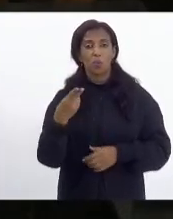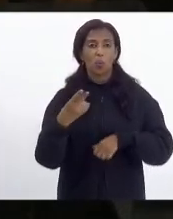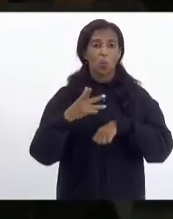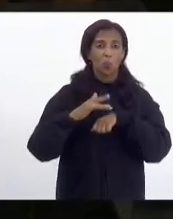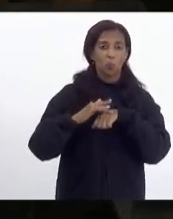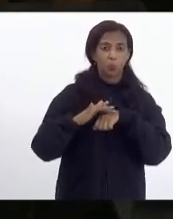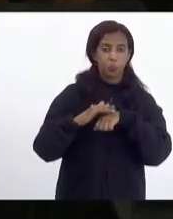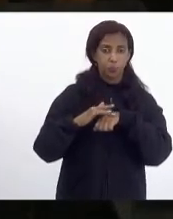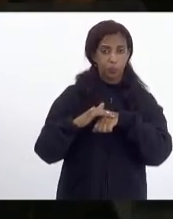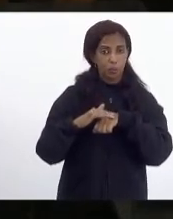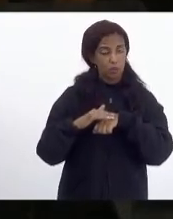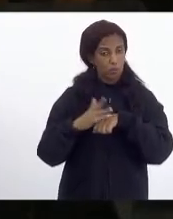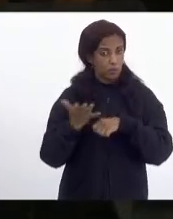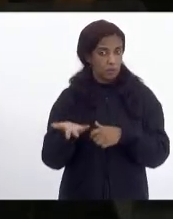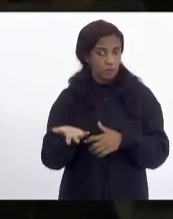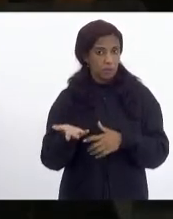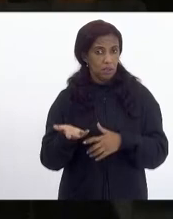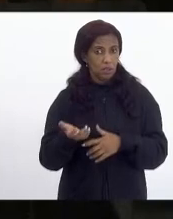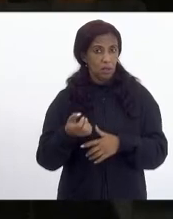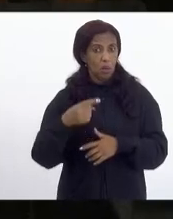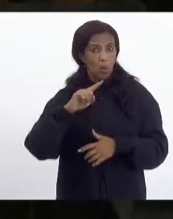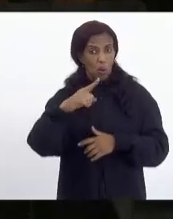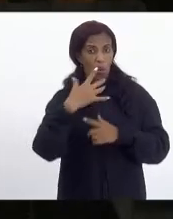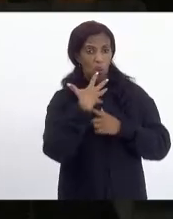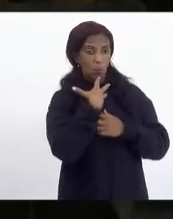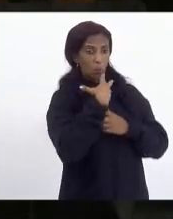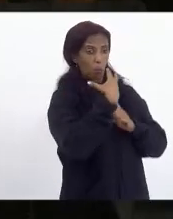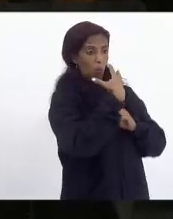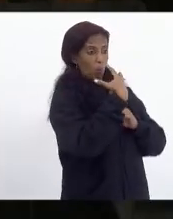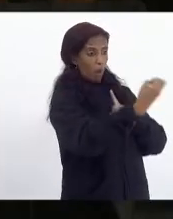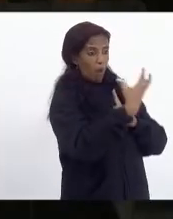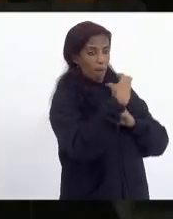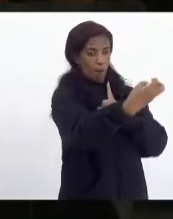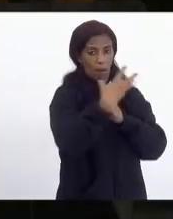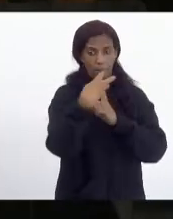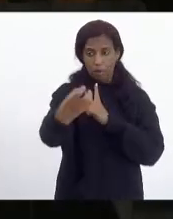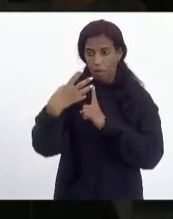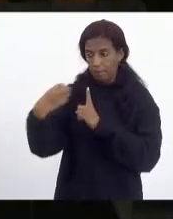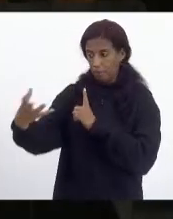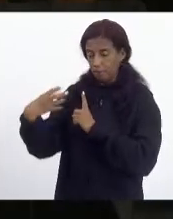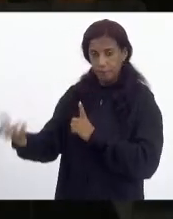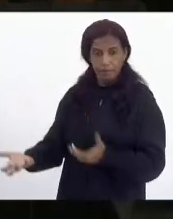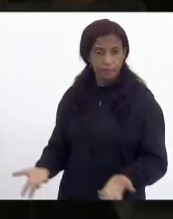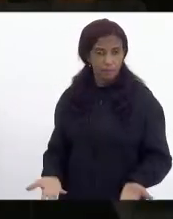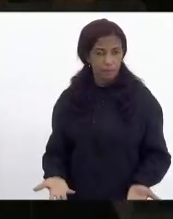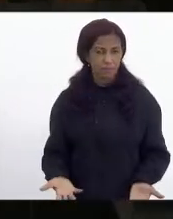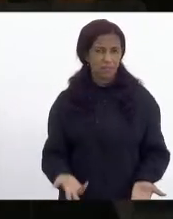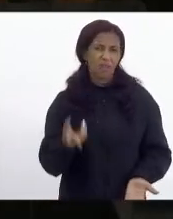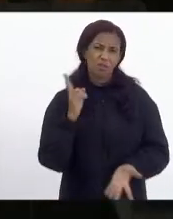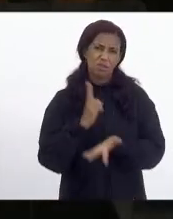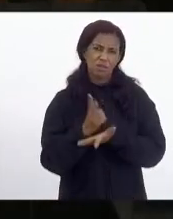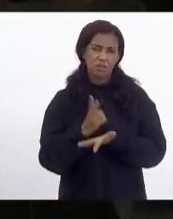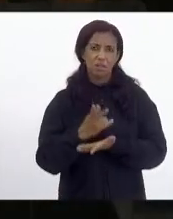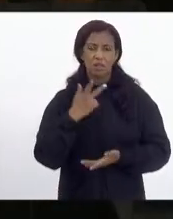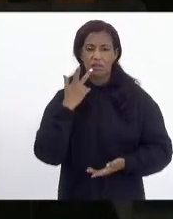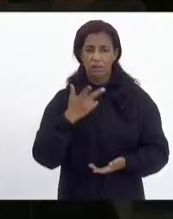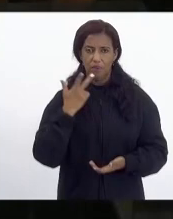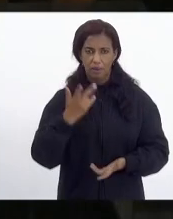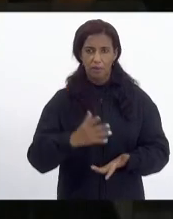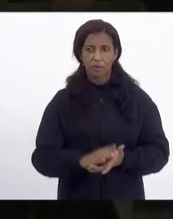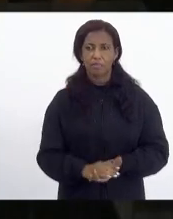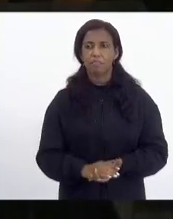adoecer gravemente no morrer ou contaminar outros Eu sempre sinto aqui